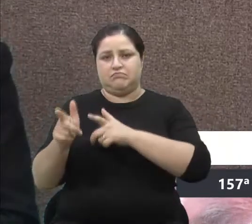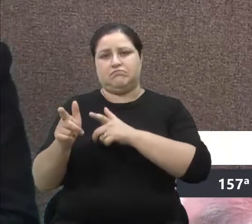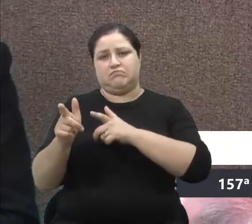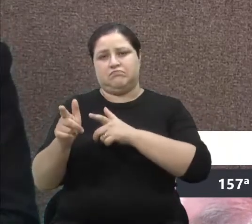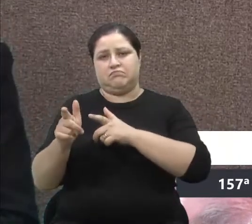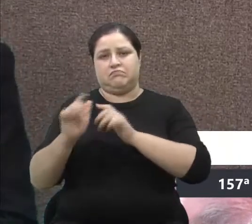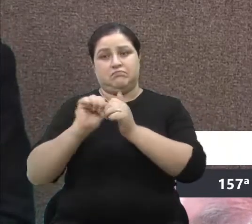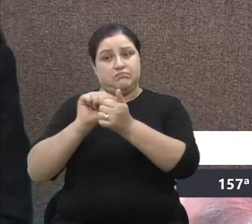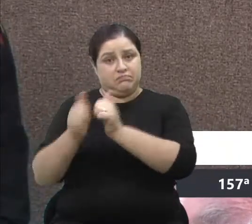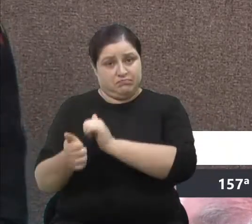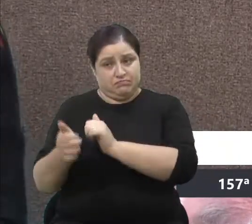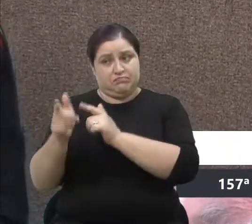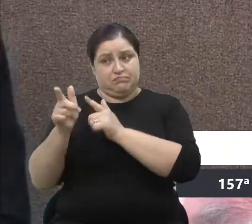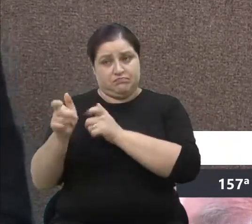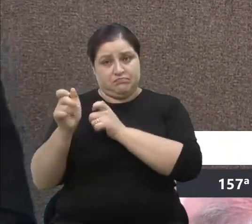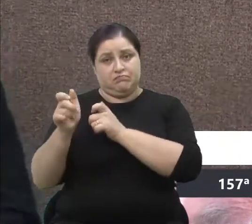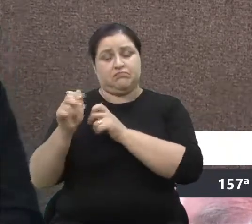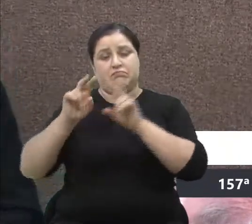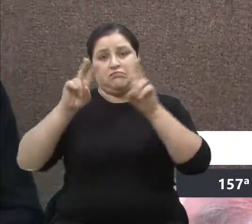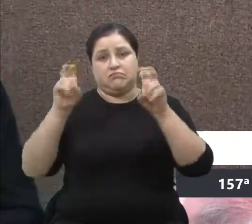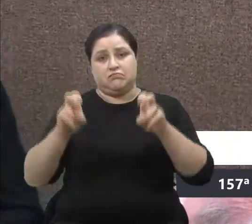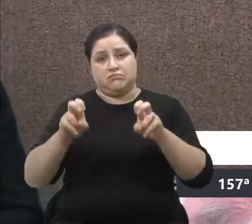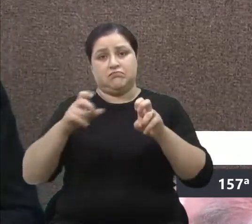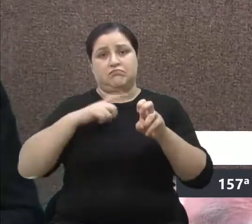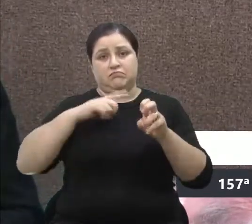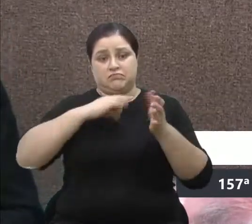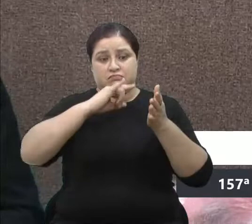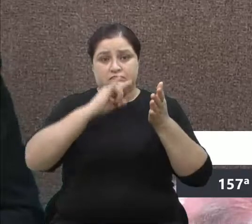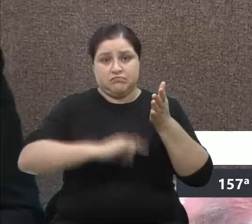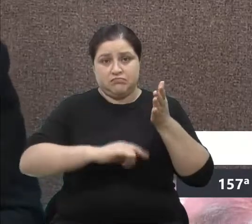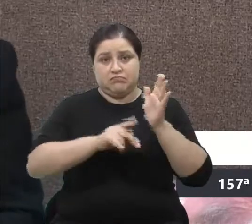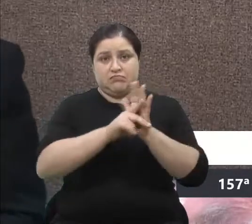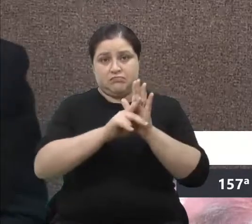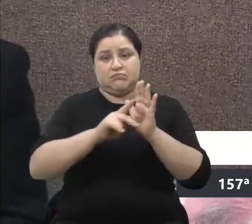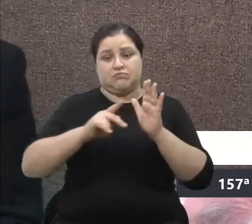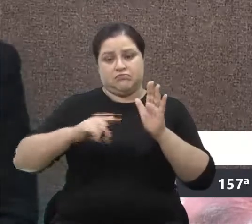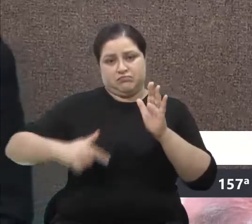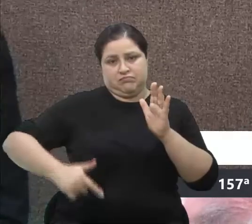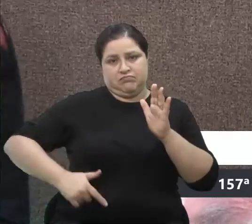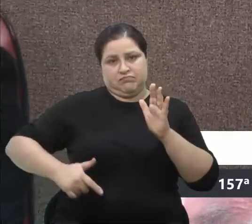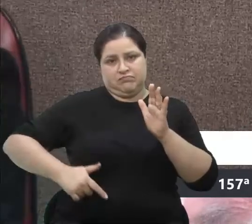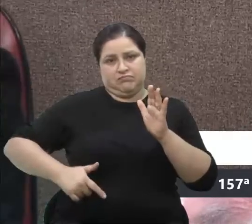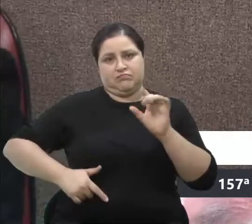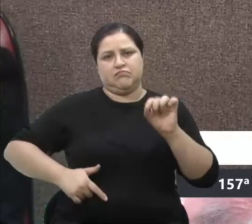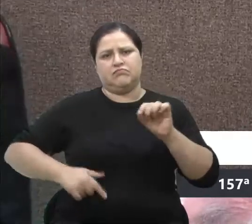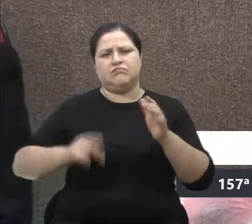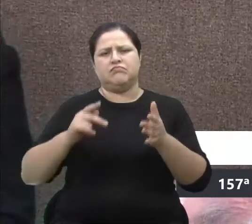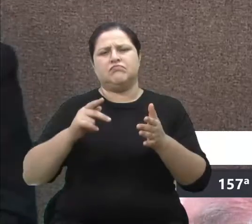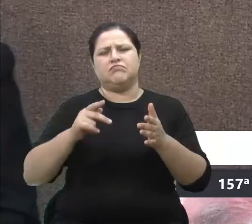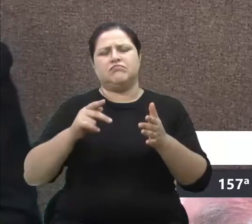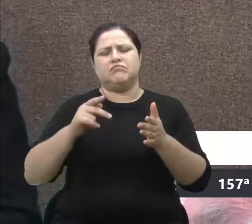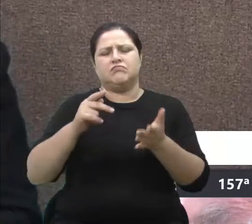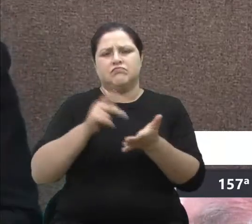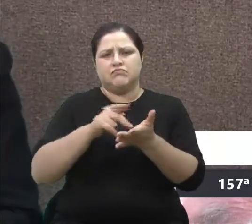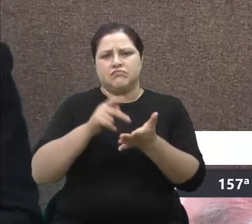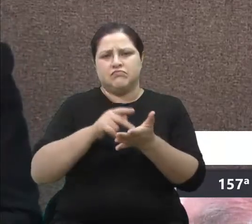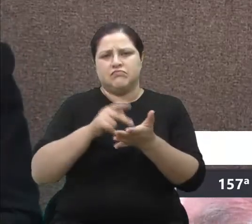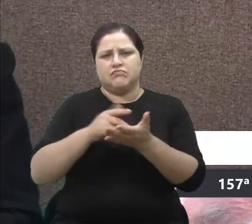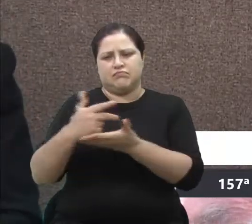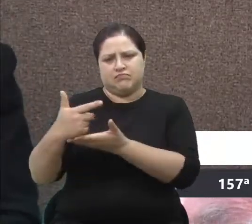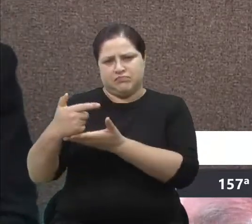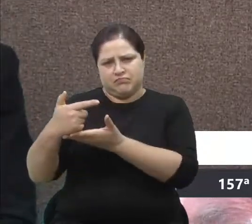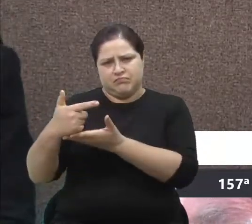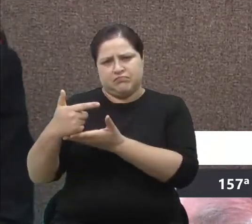ele trabalha a questão da posse de Pode arma, do declarar o voto. porte de arma. Na verdade, o que está colocado nesse projeto é aquilo que